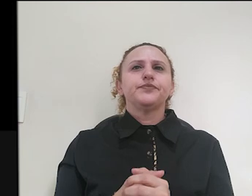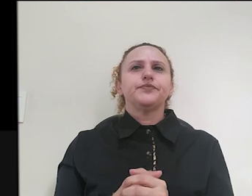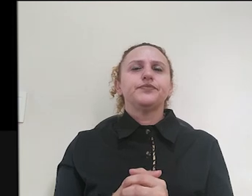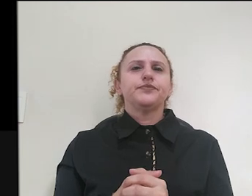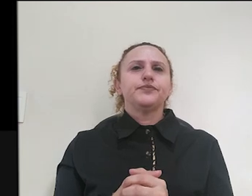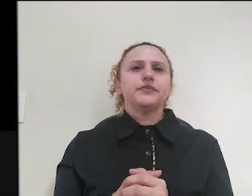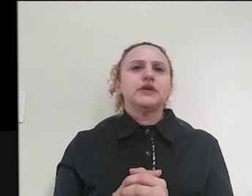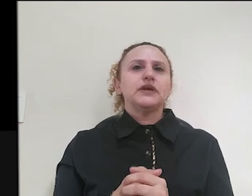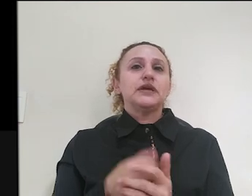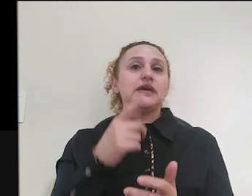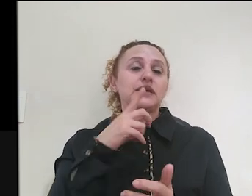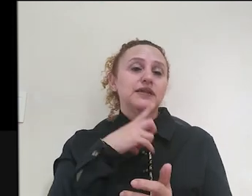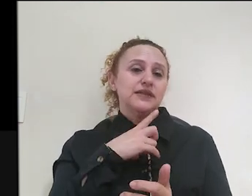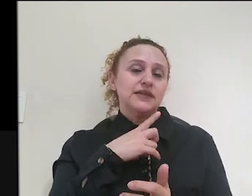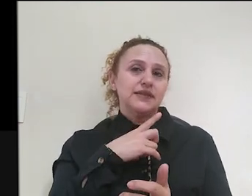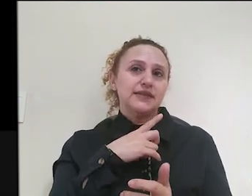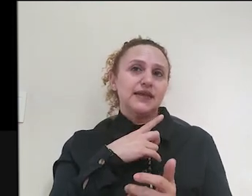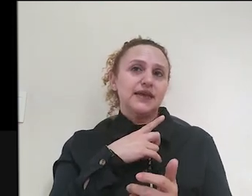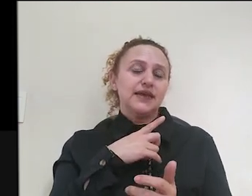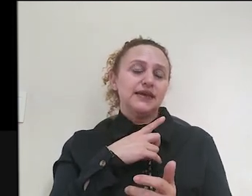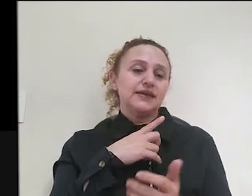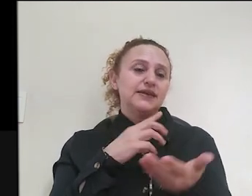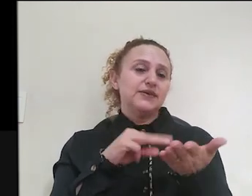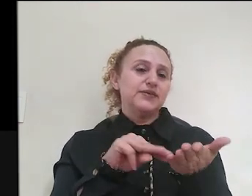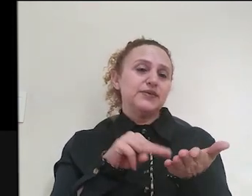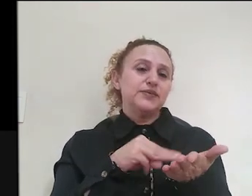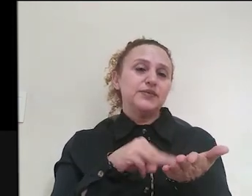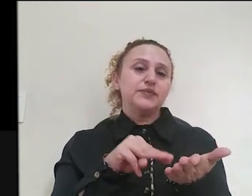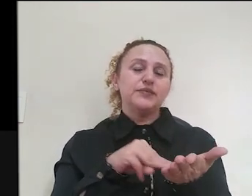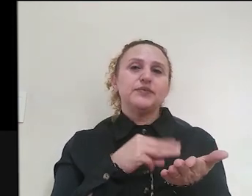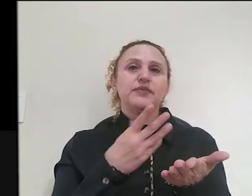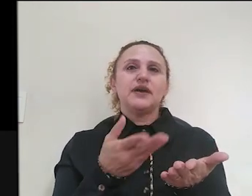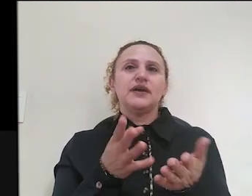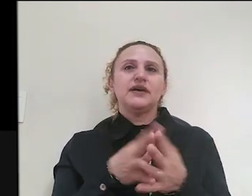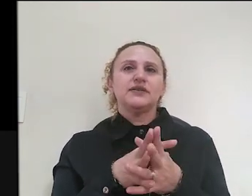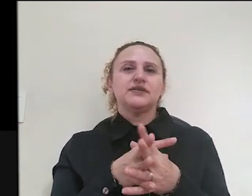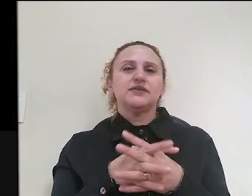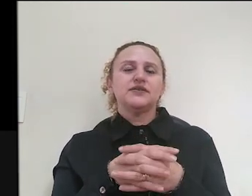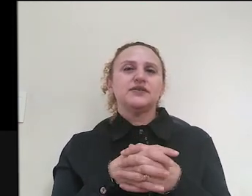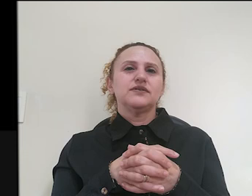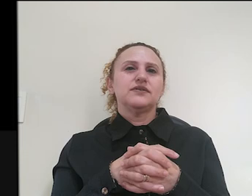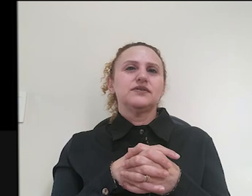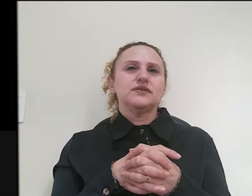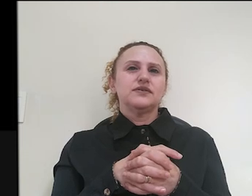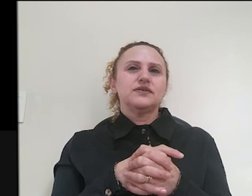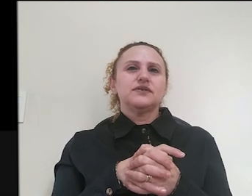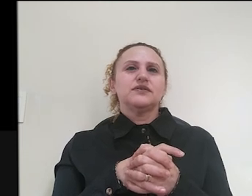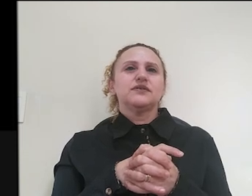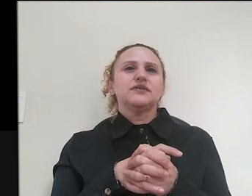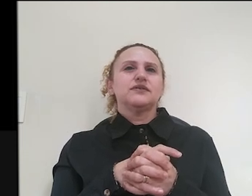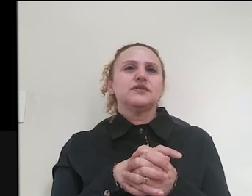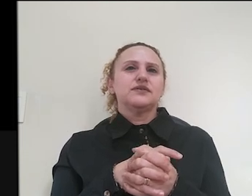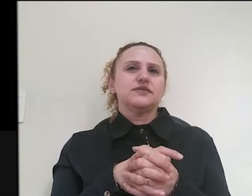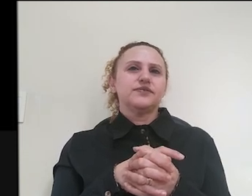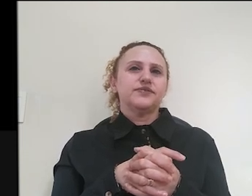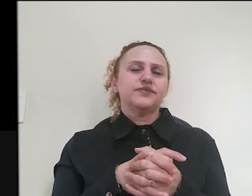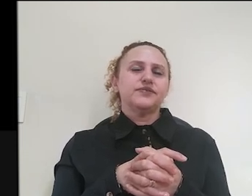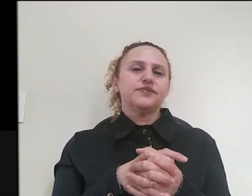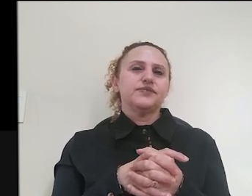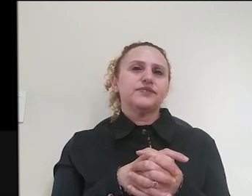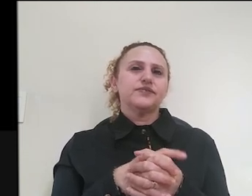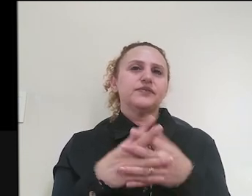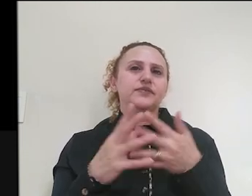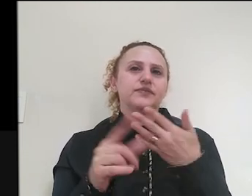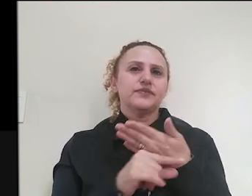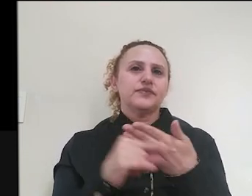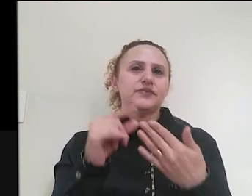um método, né, como é que a gente pode dizer, um poema que ensina alguma coisa para fazer um poema dadaísta, é o título do poema, e a gente vai ter a seguinte